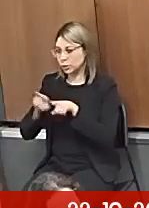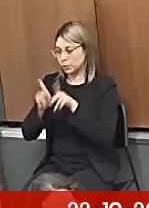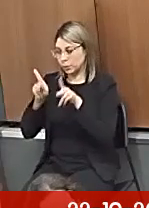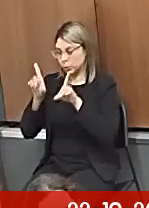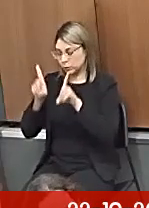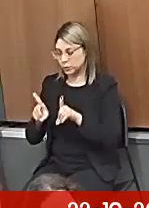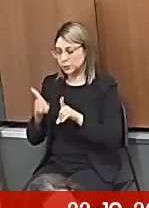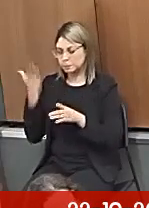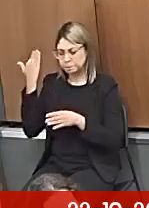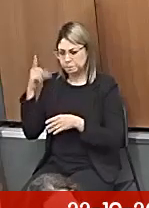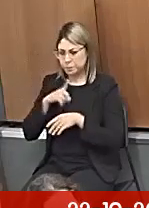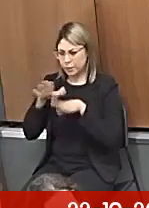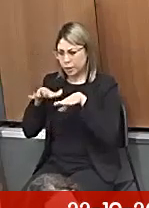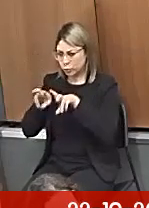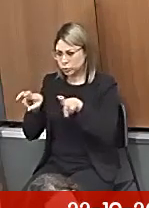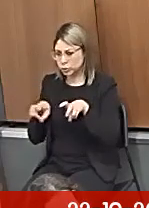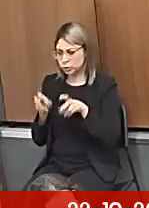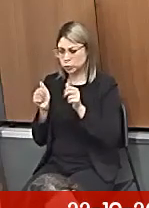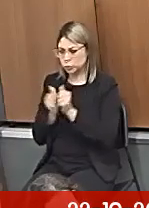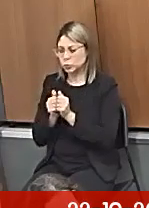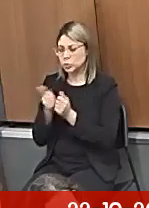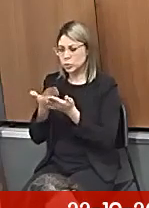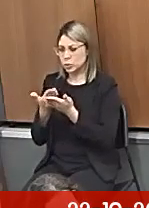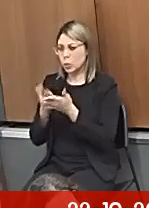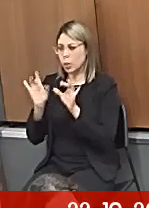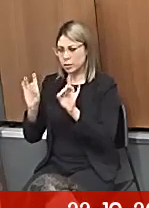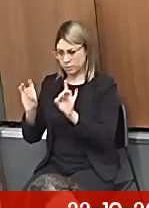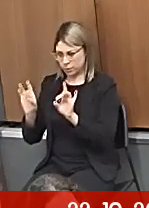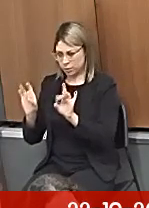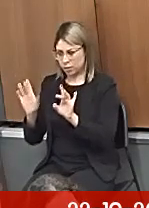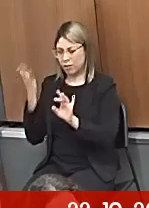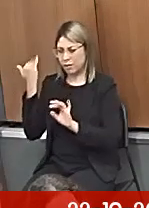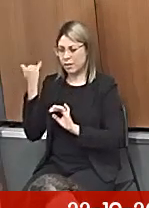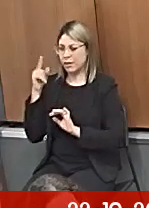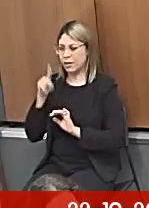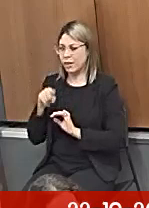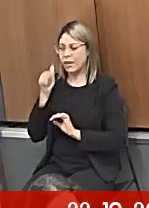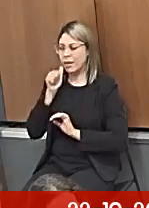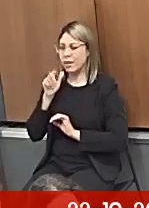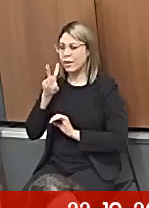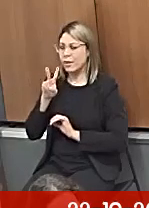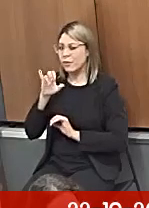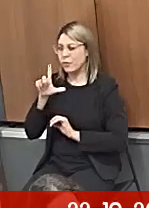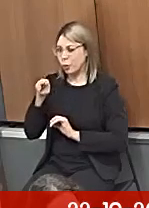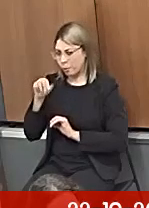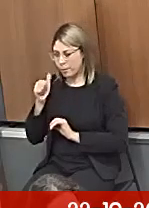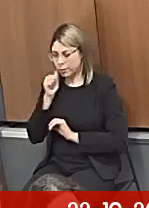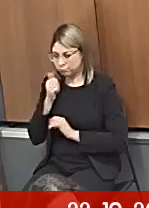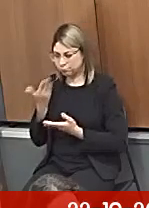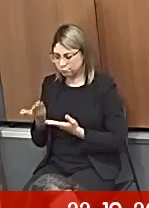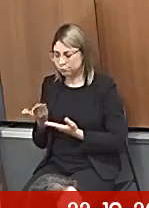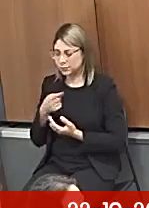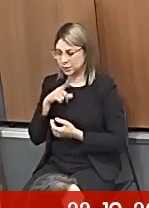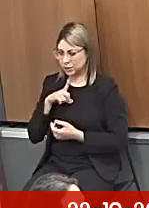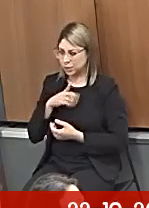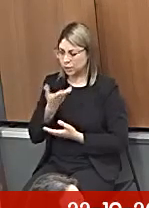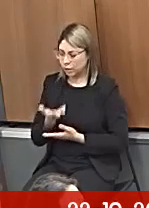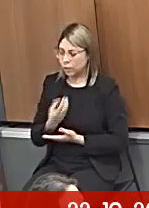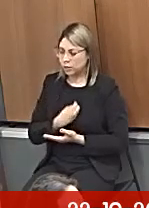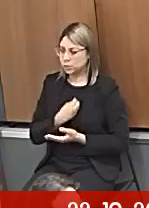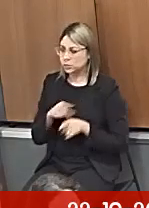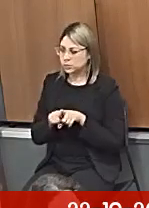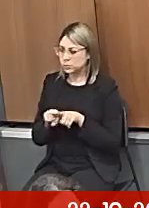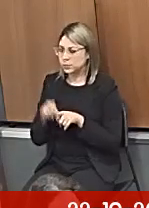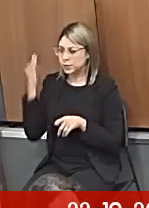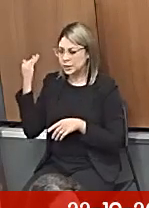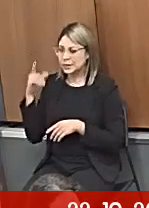numa audiência das escolas especiais. Na época, a dona Vilma estava aqui, foi emblemática, cheia de faixa, que daquela